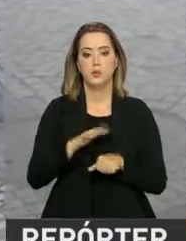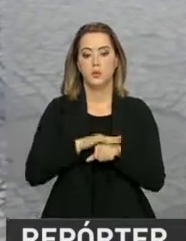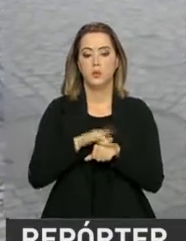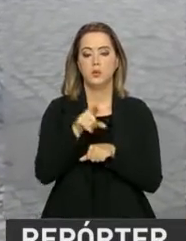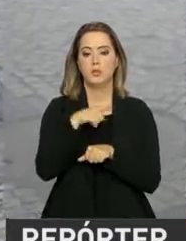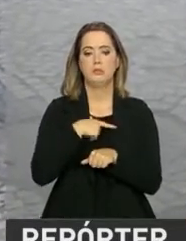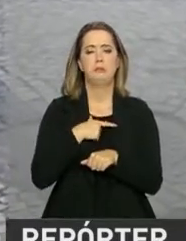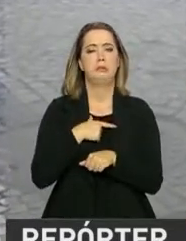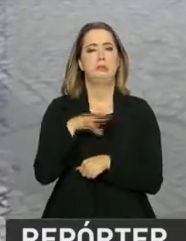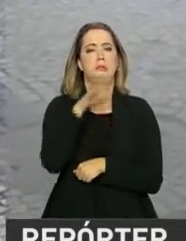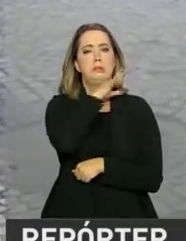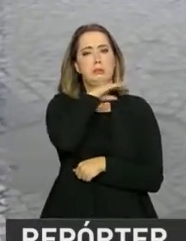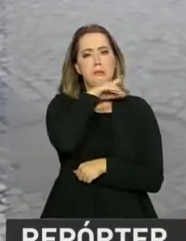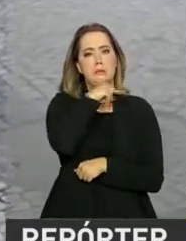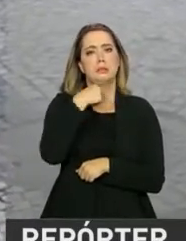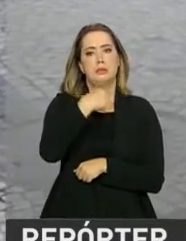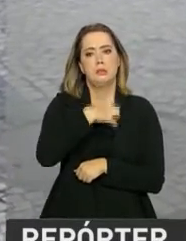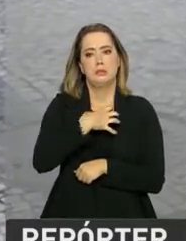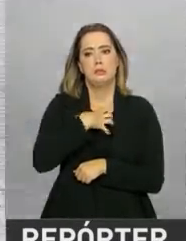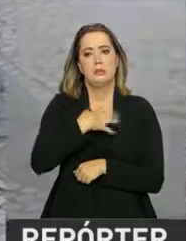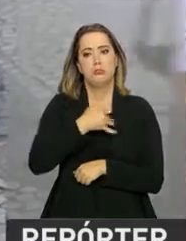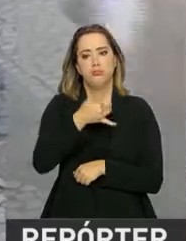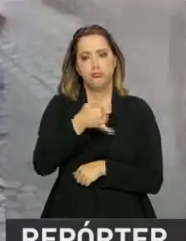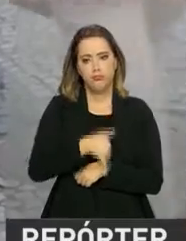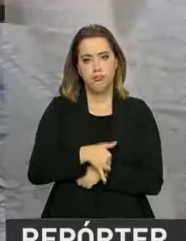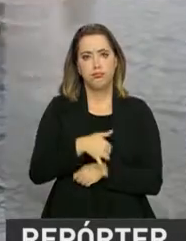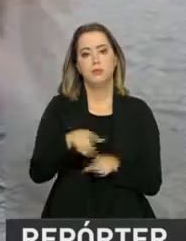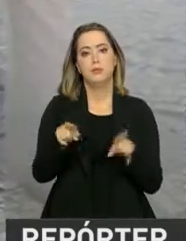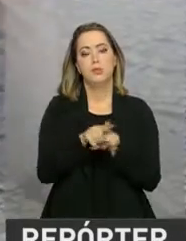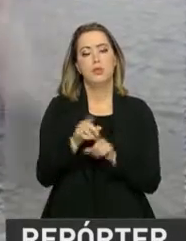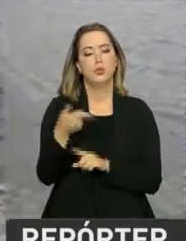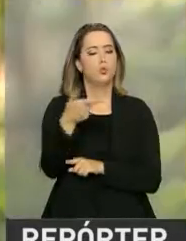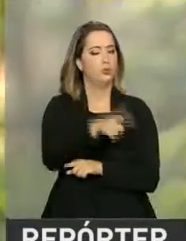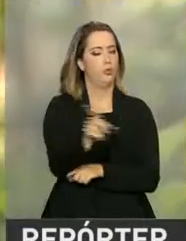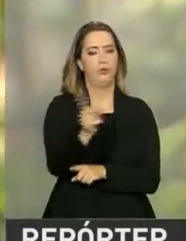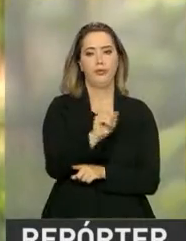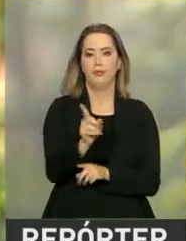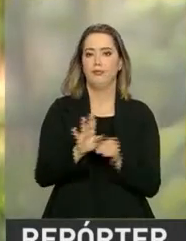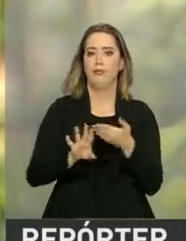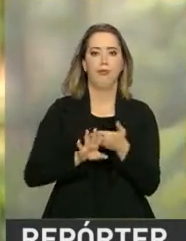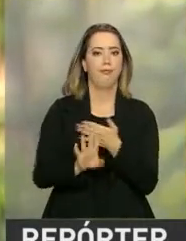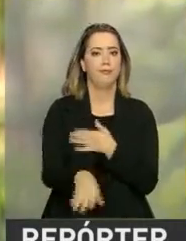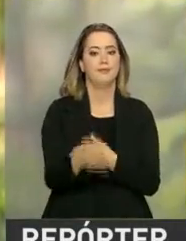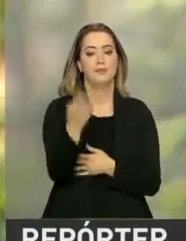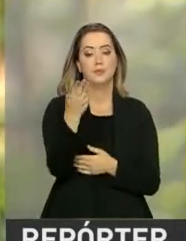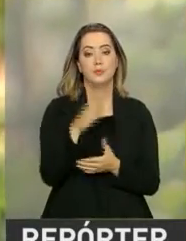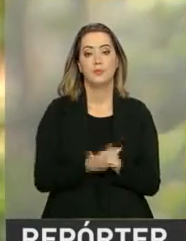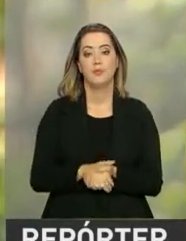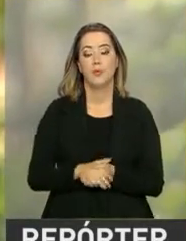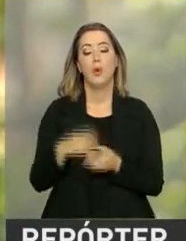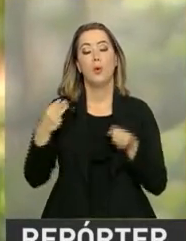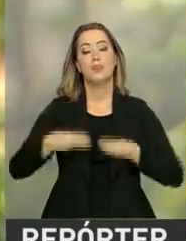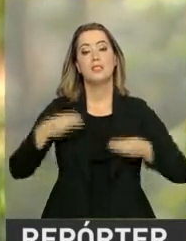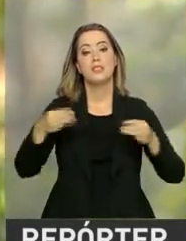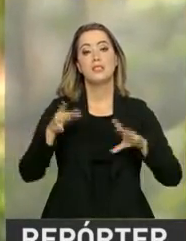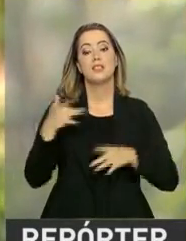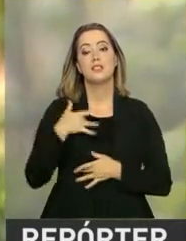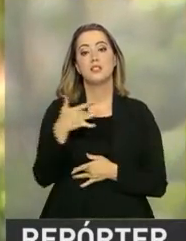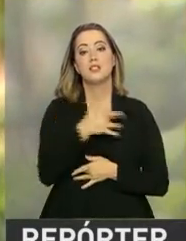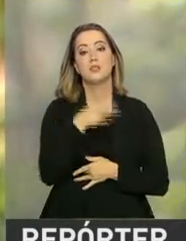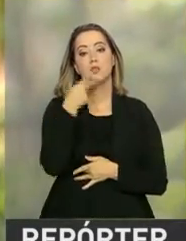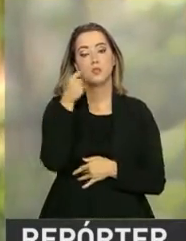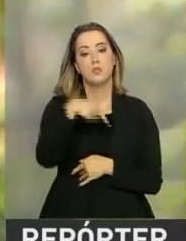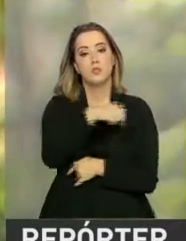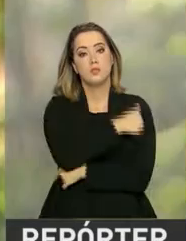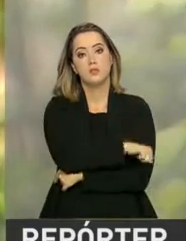ruim, né? Você fica mal, bem abatido. Não, de novo não, é terrível. De acordo com o Ministério da Saúde, só no estado do Rio de